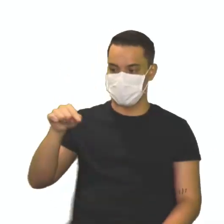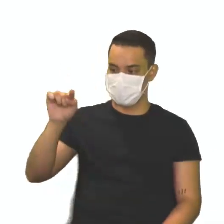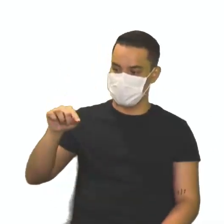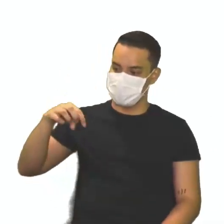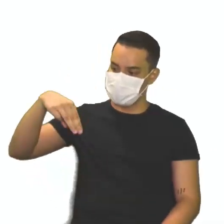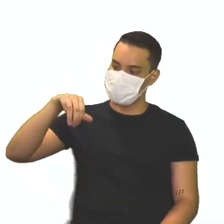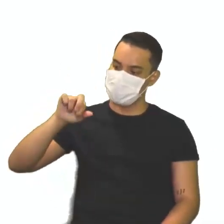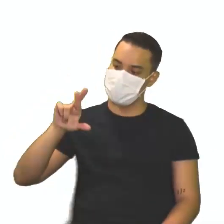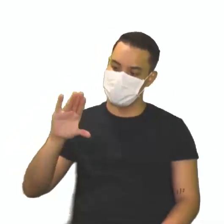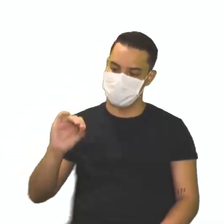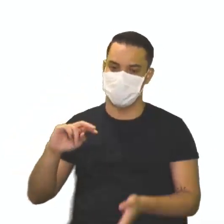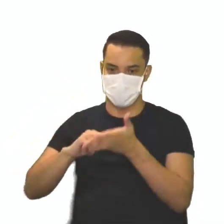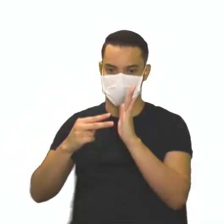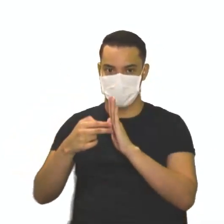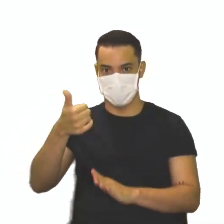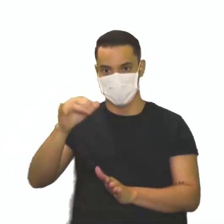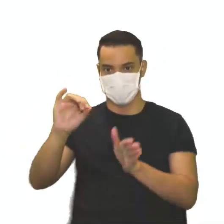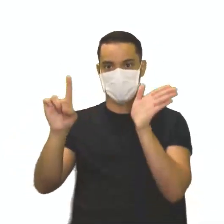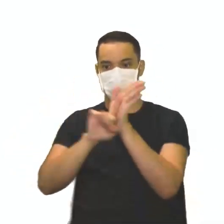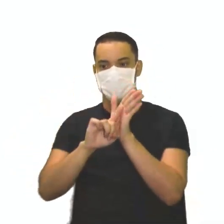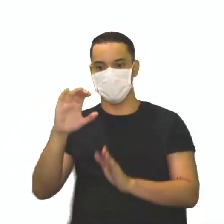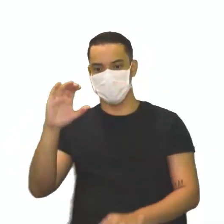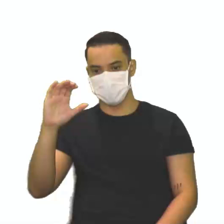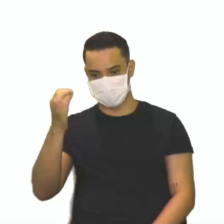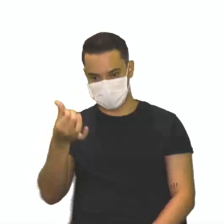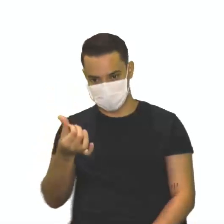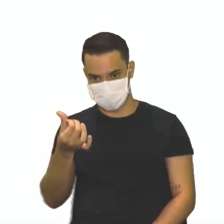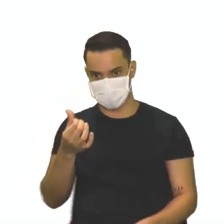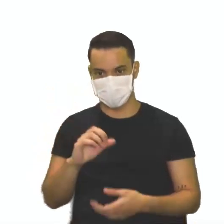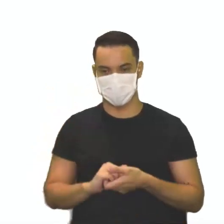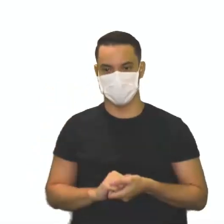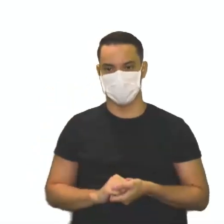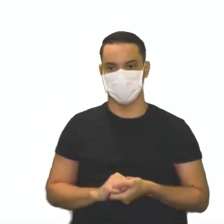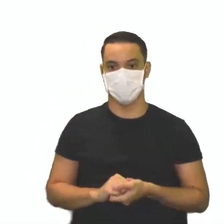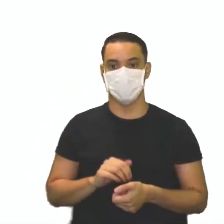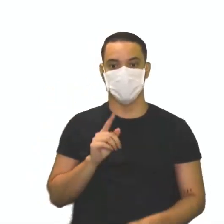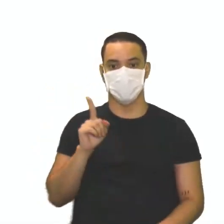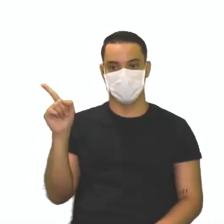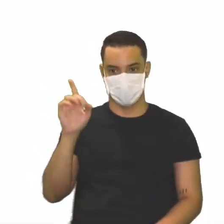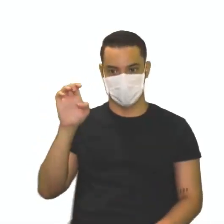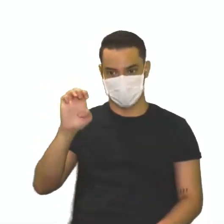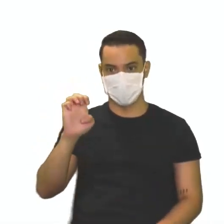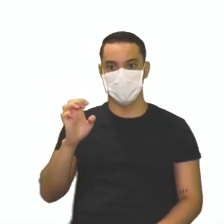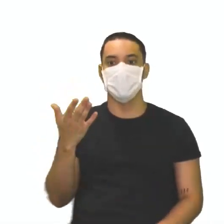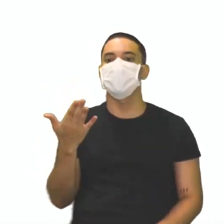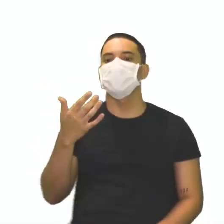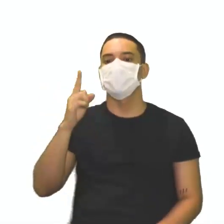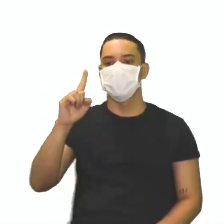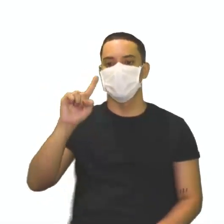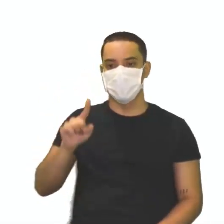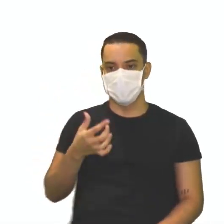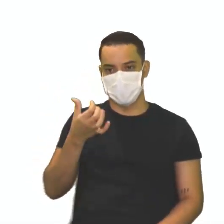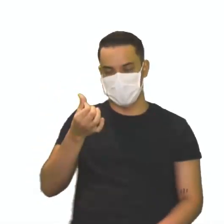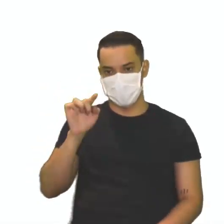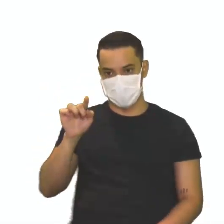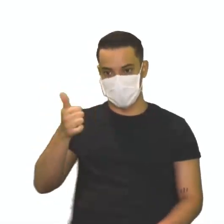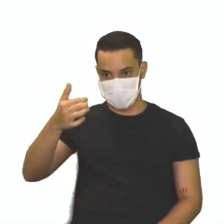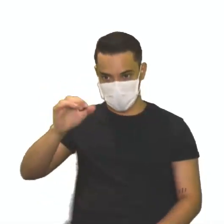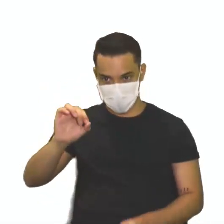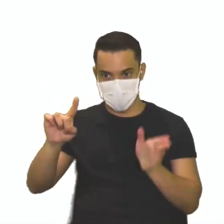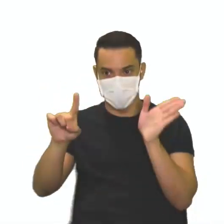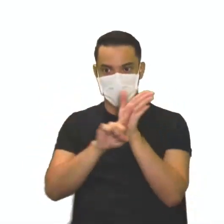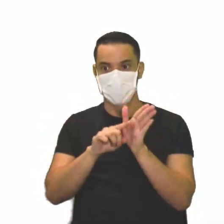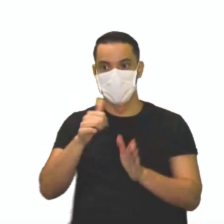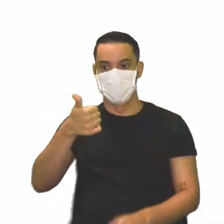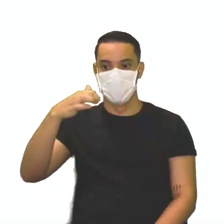Olha aí. E aqui é o nosso valor de E, que é 1,6 vezes 10 a